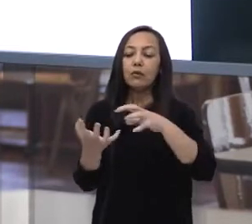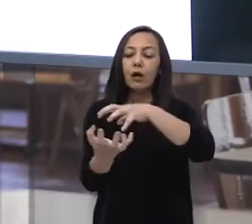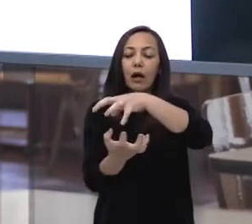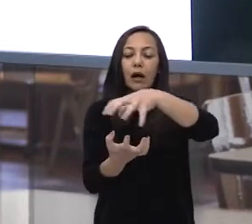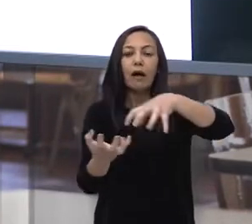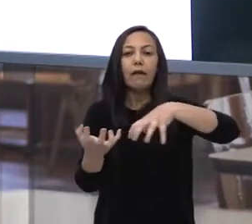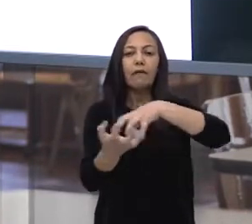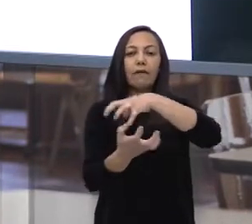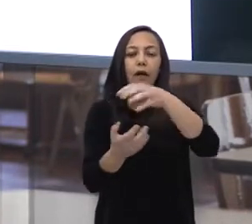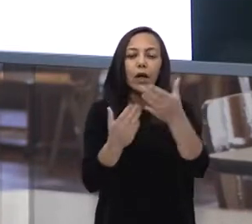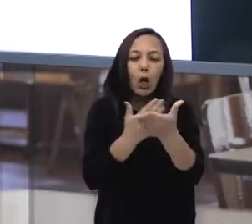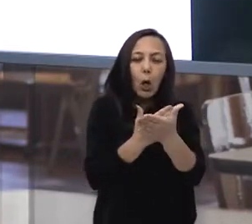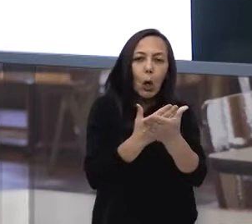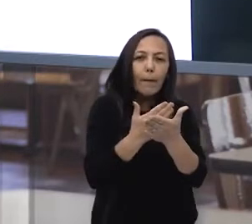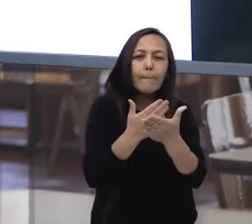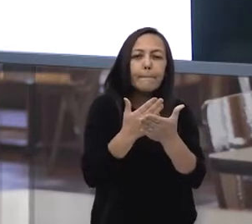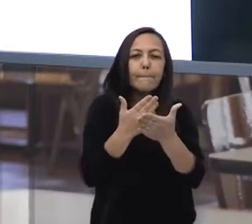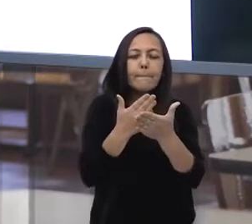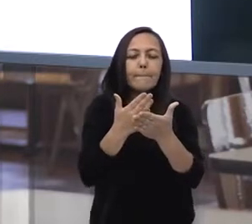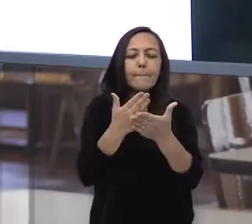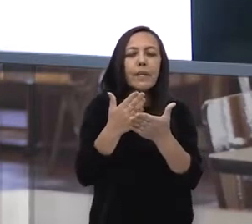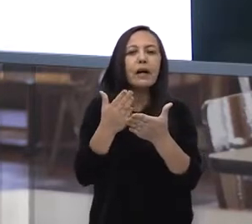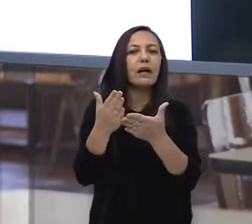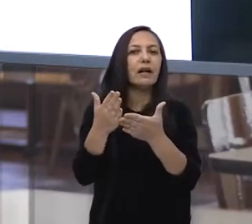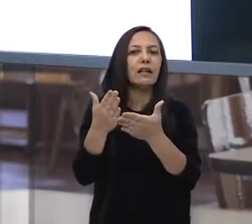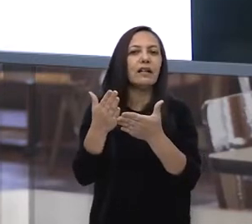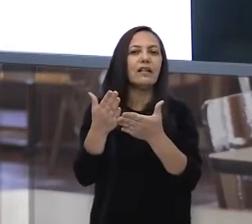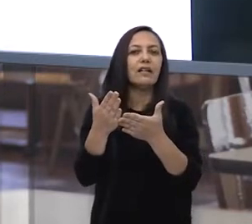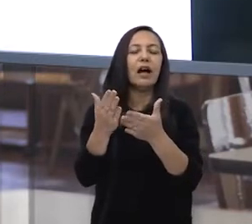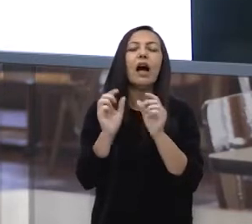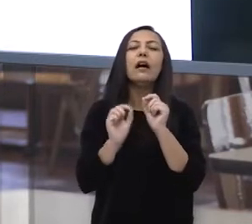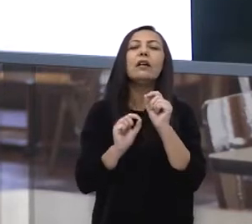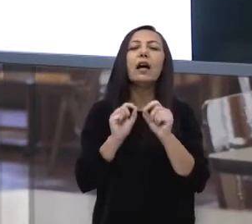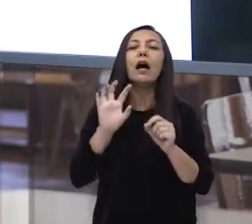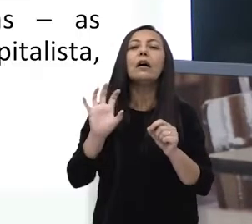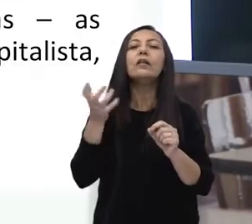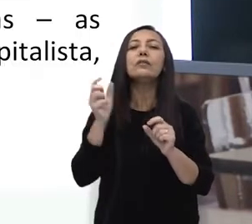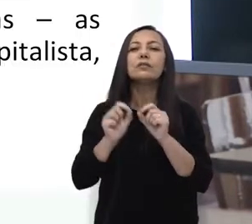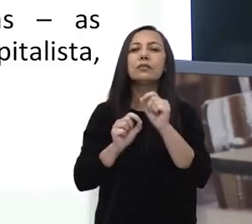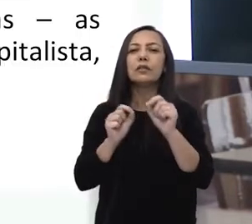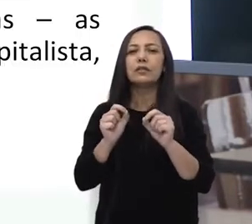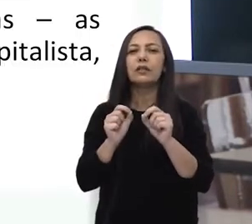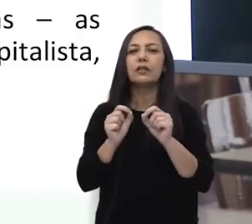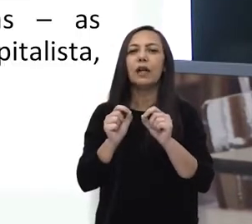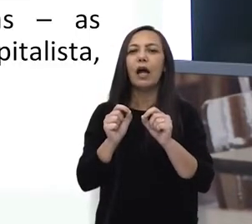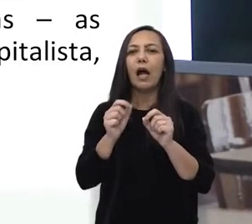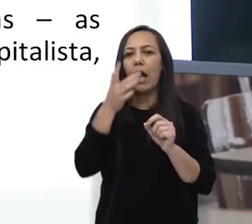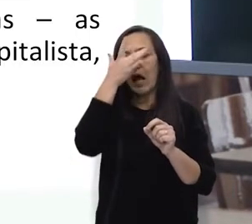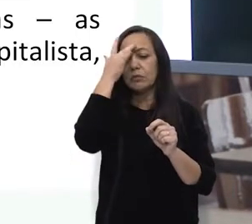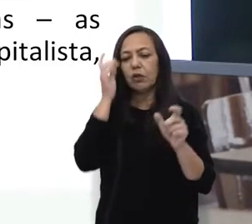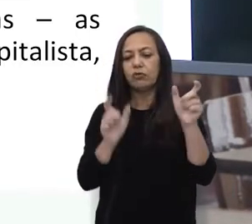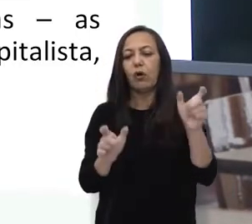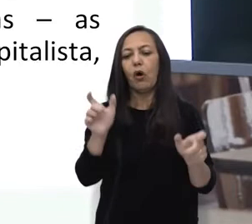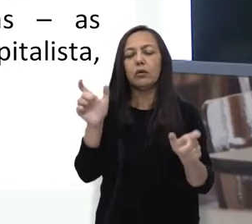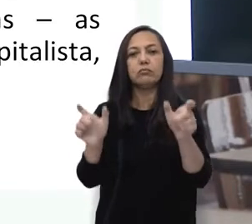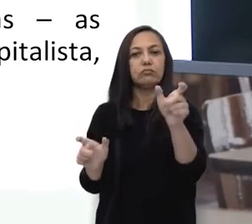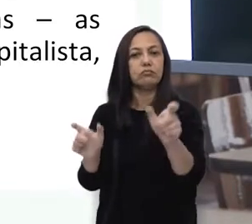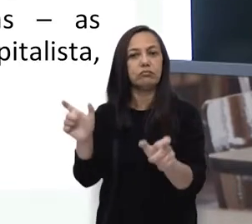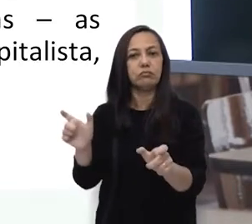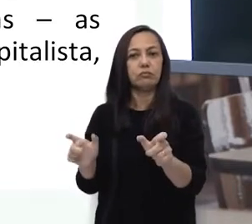Revolução começou a engatinhar, começaram a haver esses artesãos, eles eram colocados